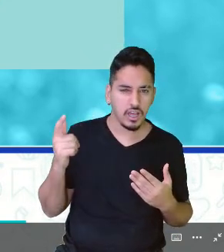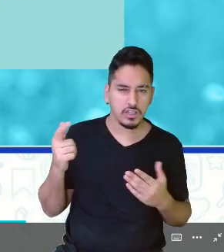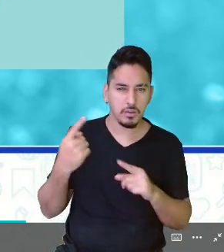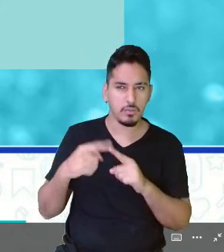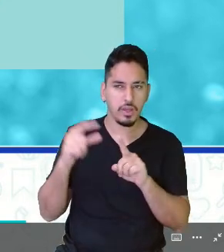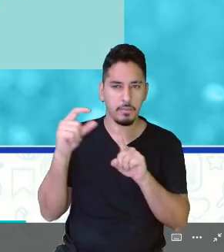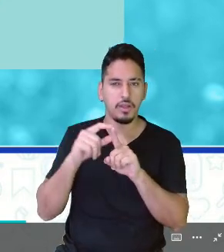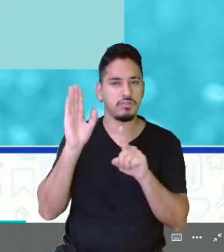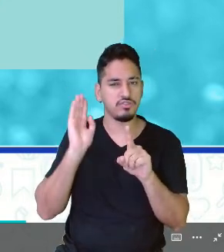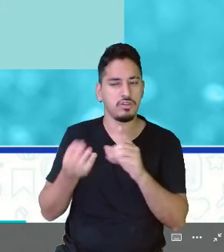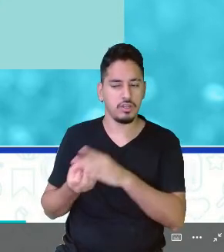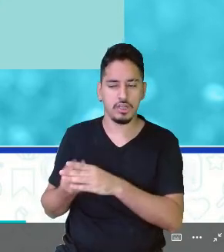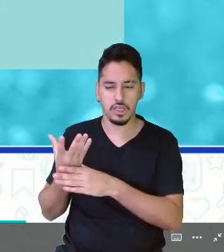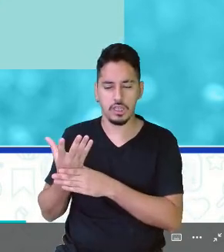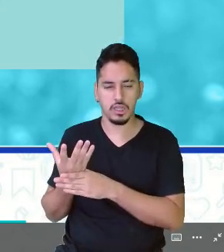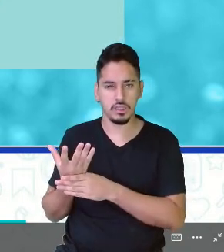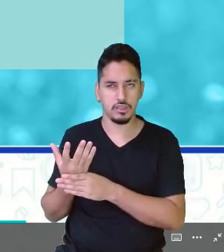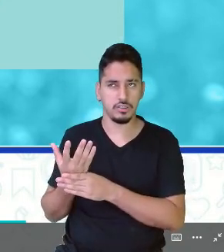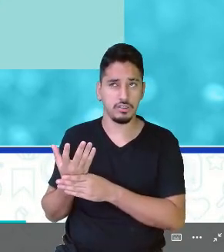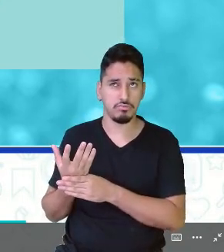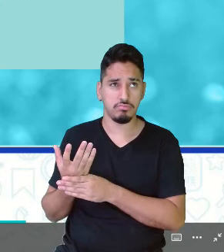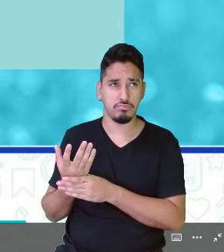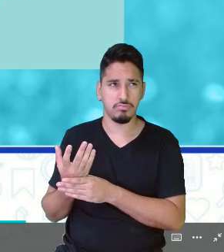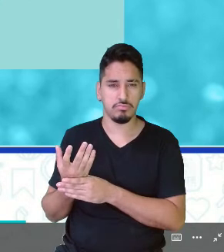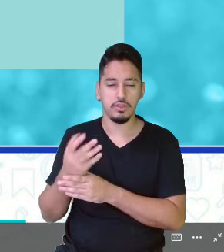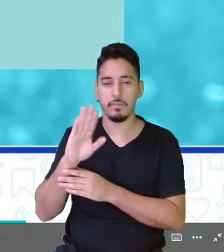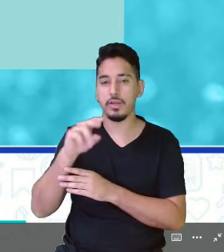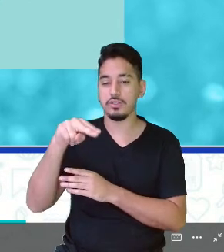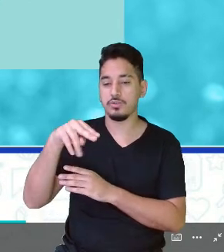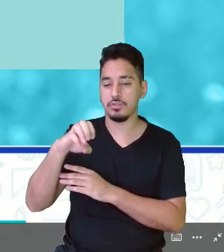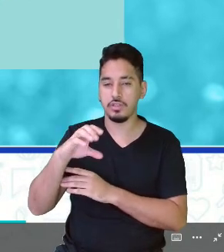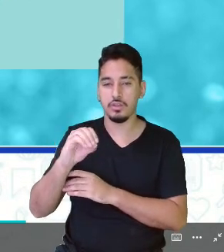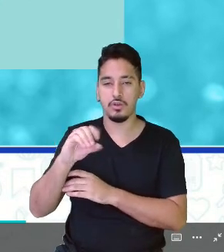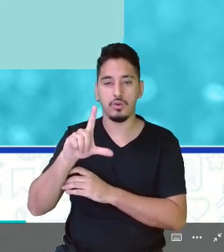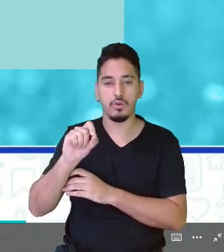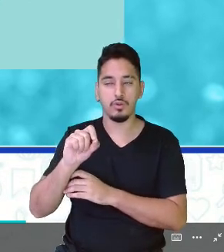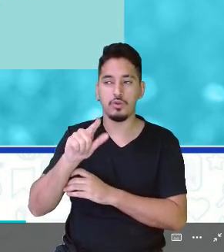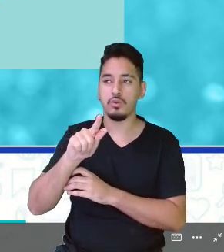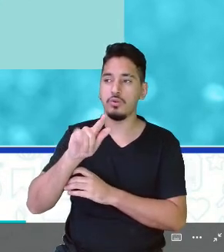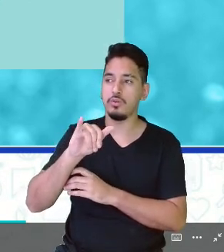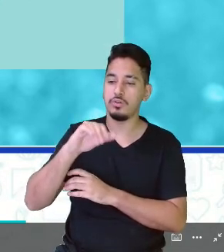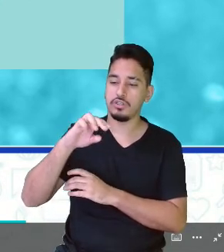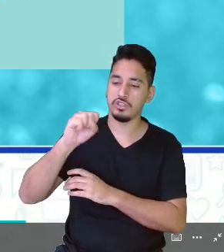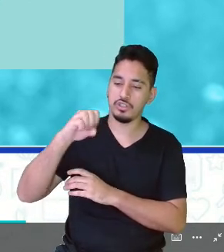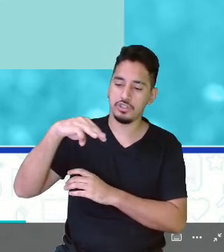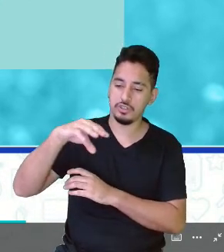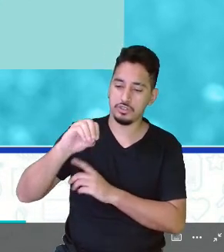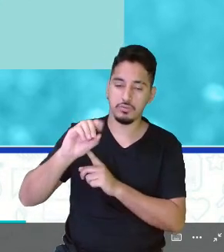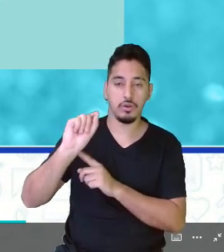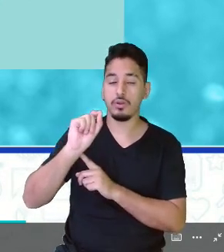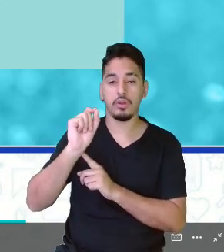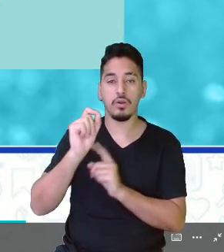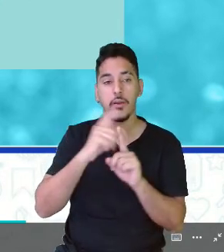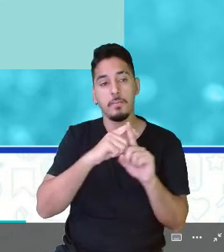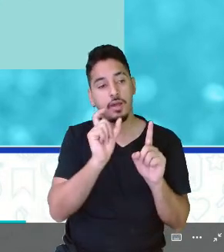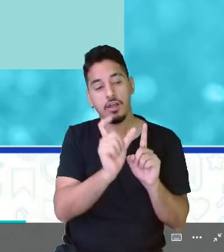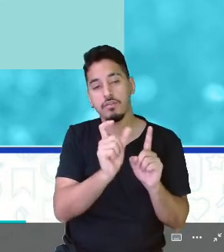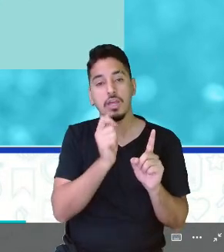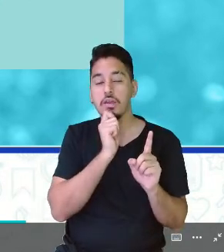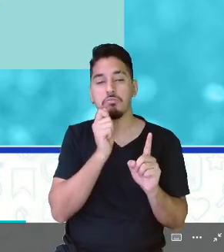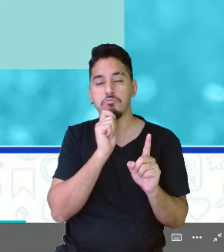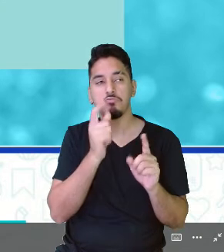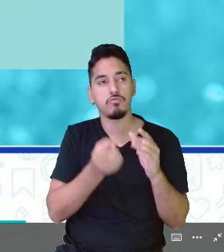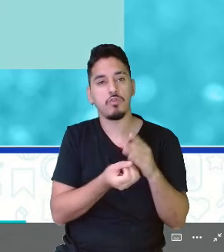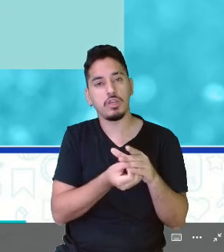palavra já é criada, né? Mas o neologismo é uma criação de uma nova palavra que ainda não está em uso circulante,